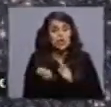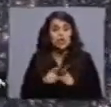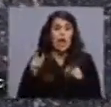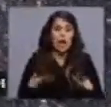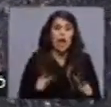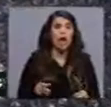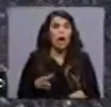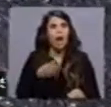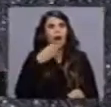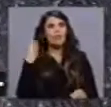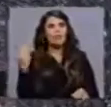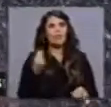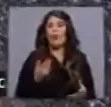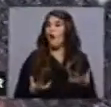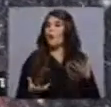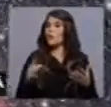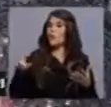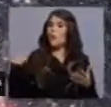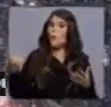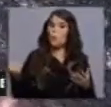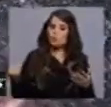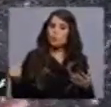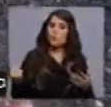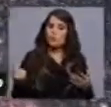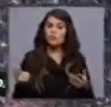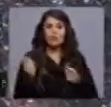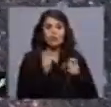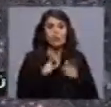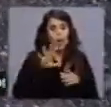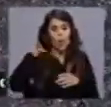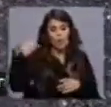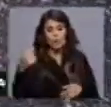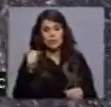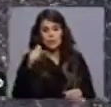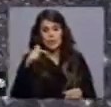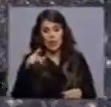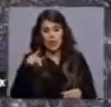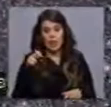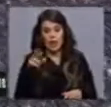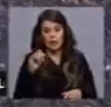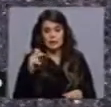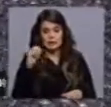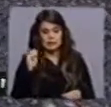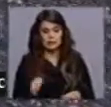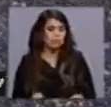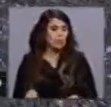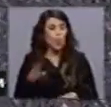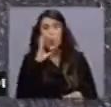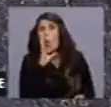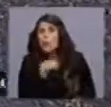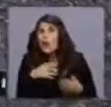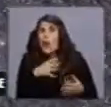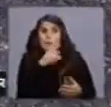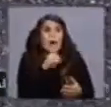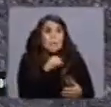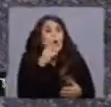mais jovens do que as outras estrelas das outras galáxias que circundam a Via Láctea. Ainda não sabemos como é